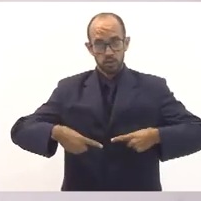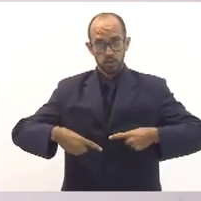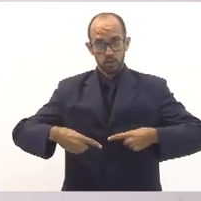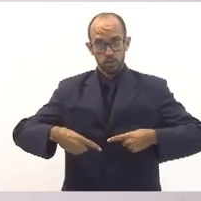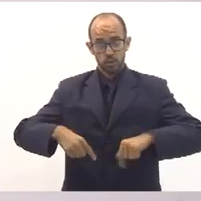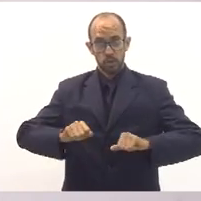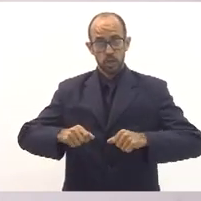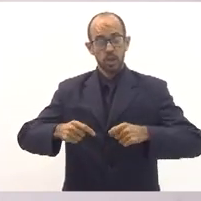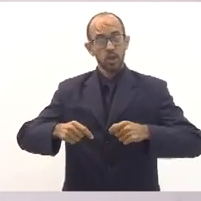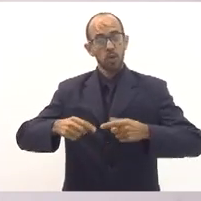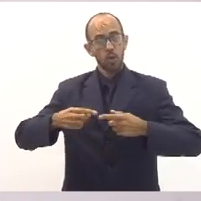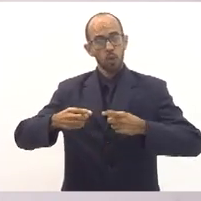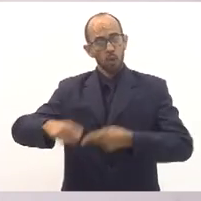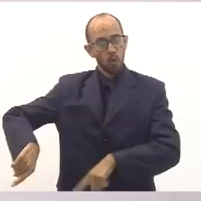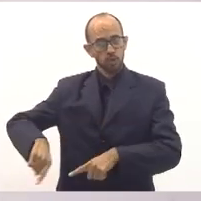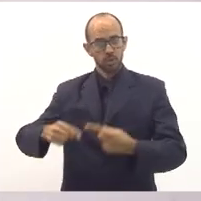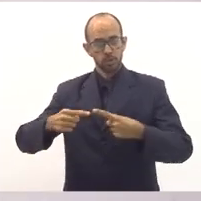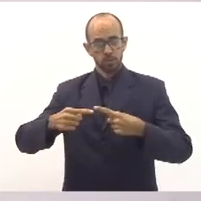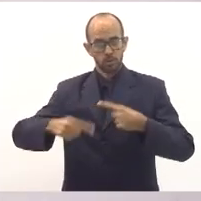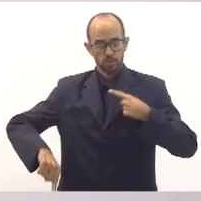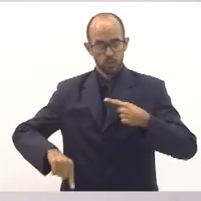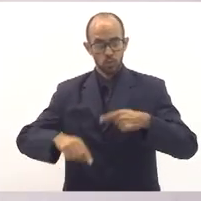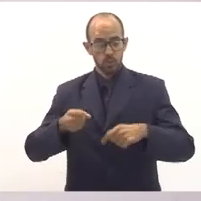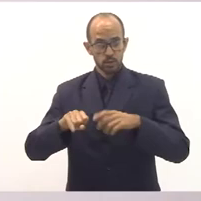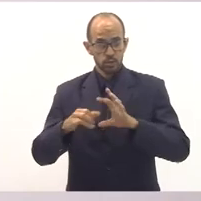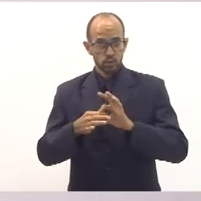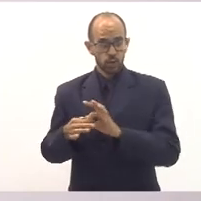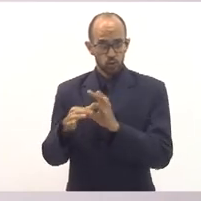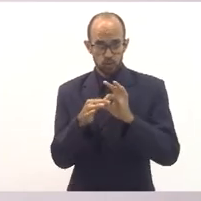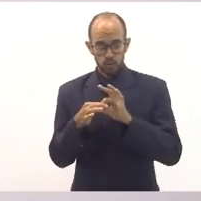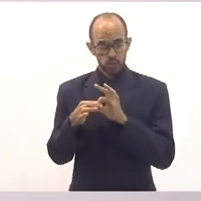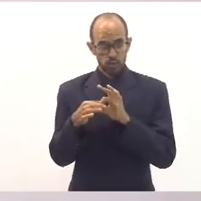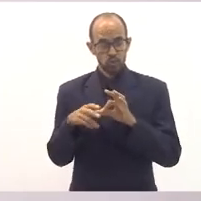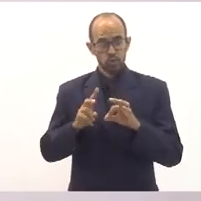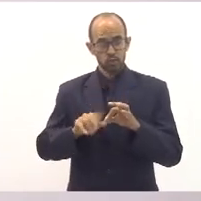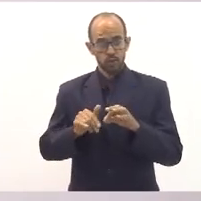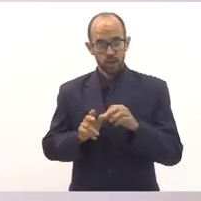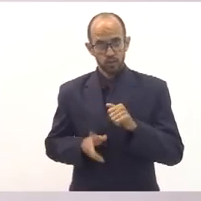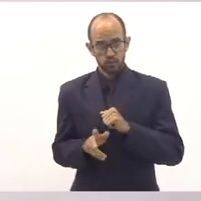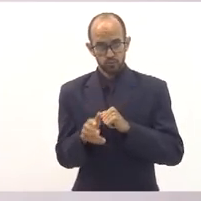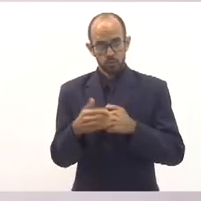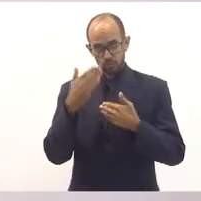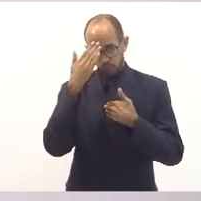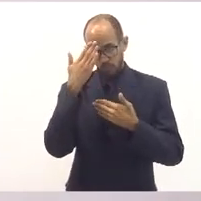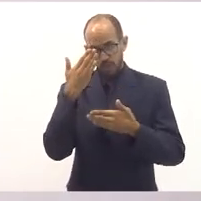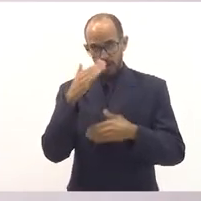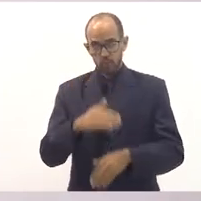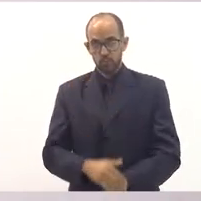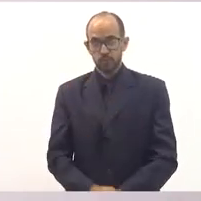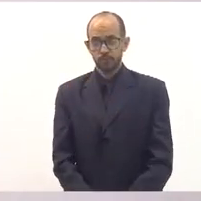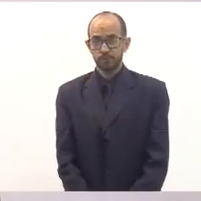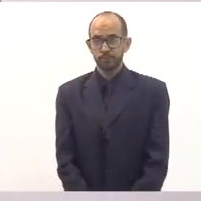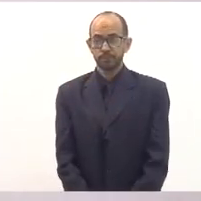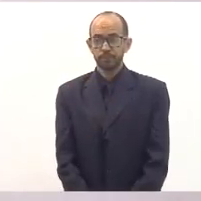discurso antiproibicionista se a gente tiver um livro A gente vai mais longe Então essa nossa defesa a gente muito obrigado